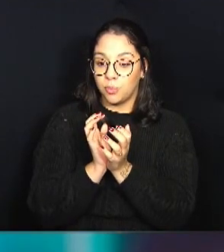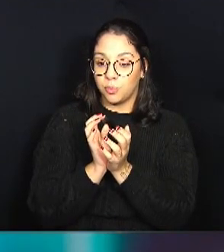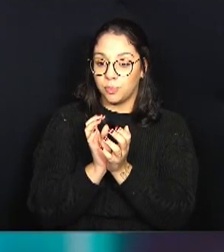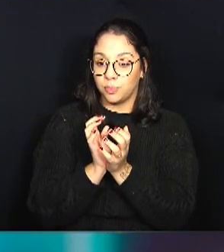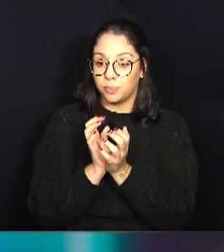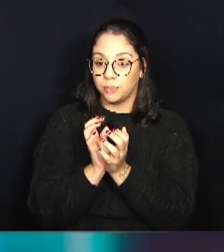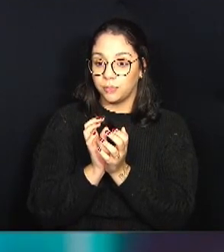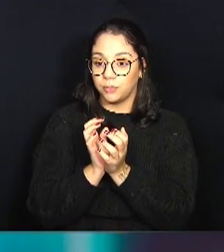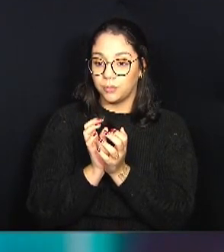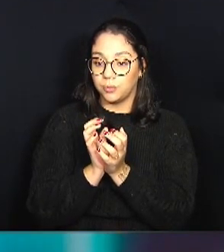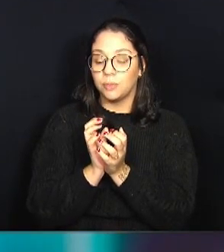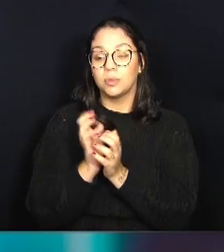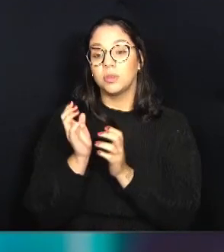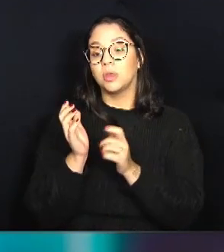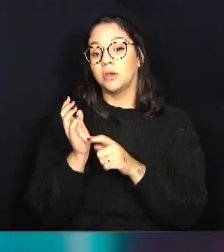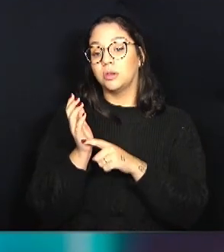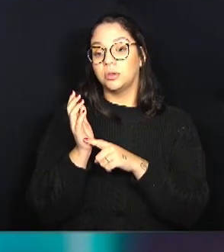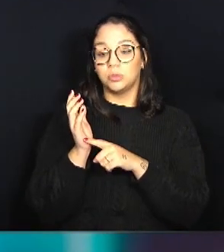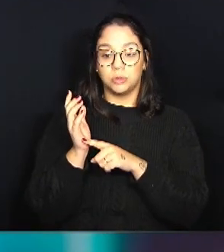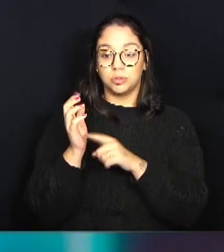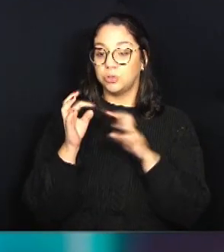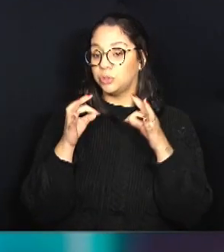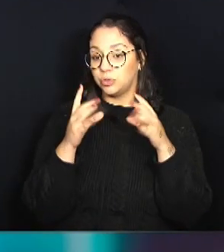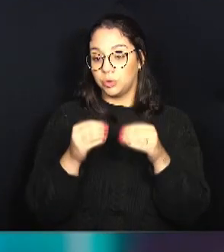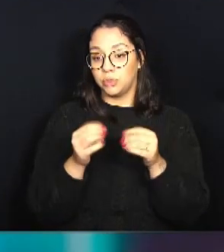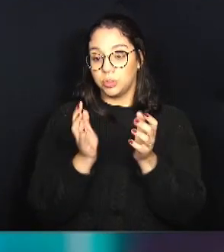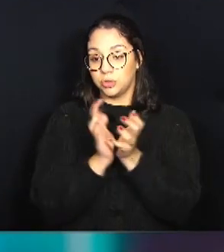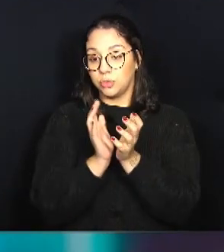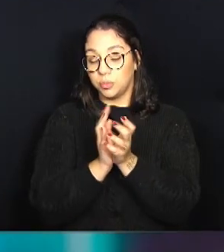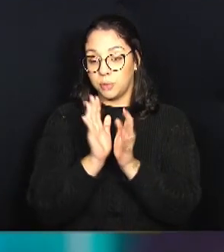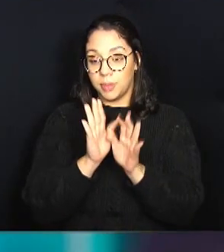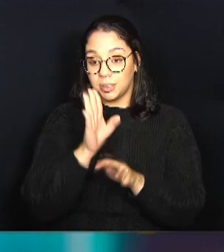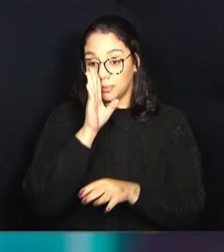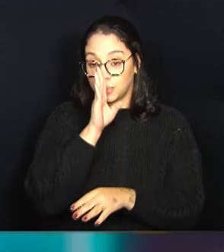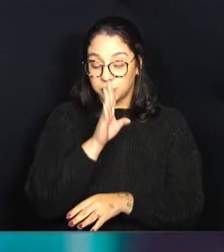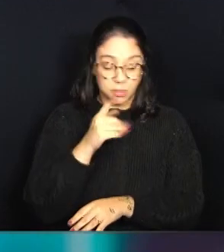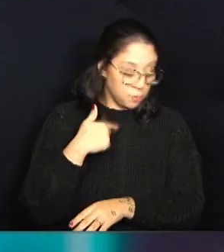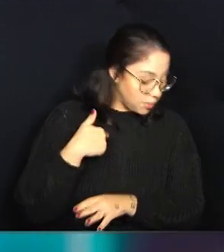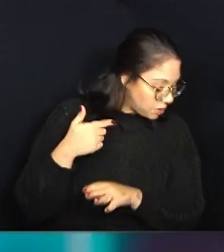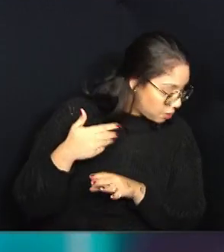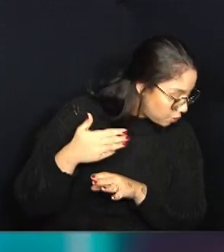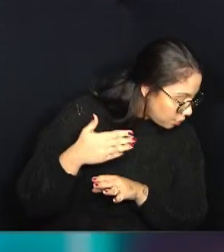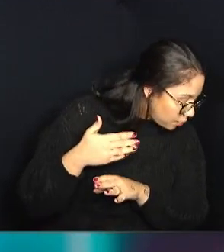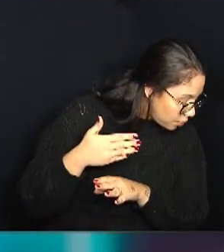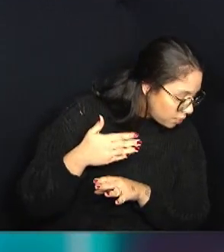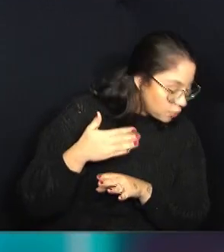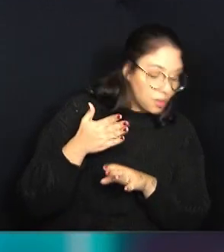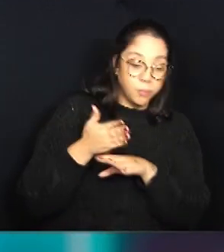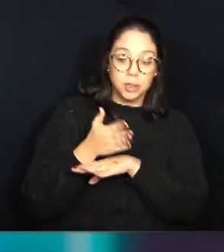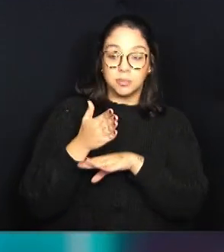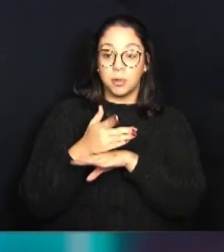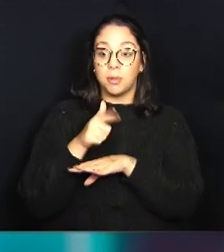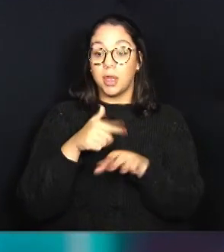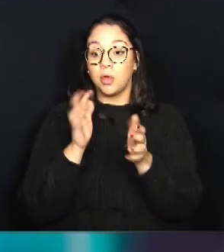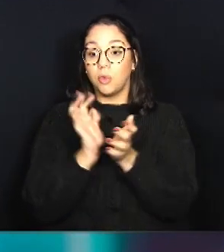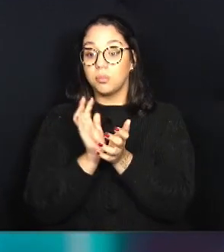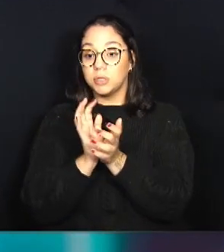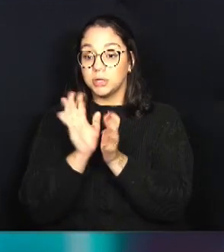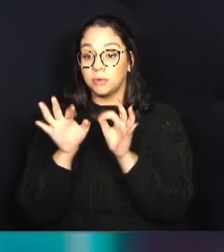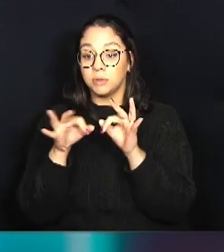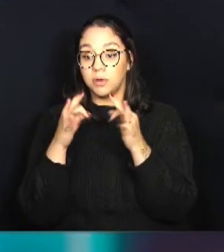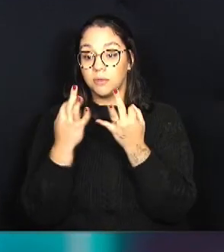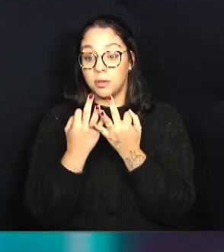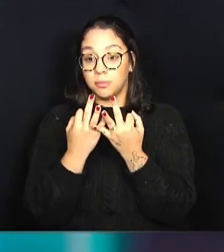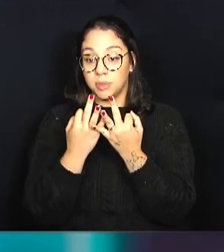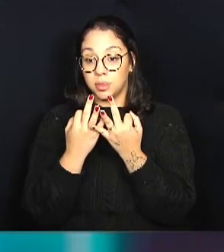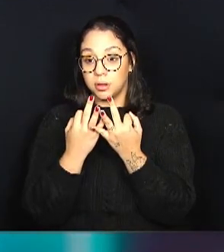de urbanismo, faço parte de todas as comissões, mas a principal comissão que eu faço parte é a comissão da família.